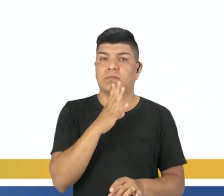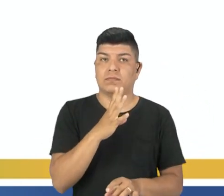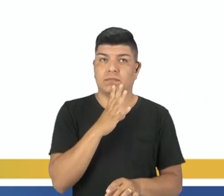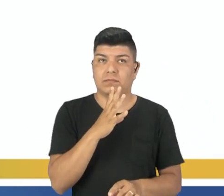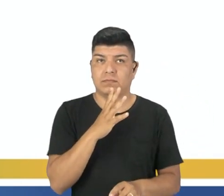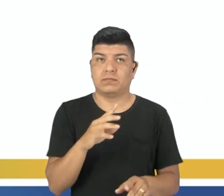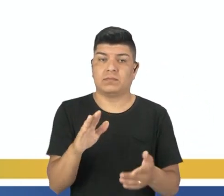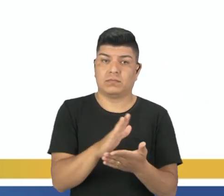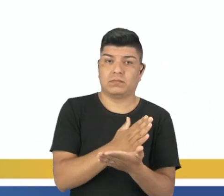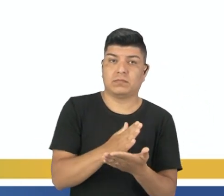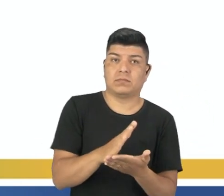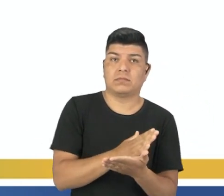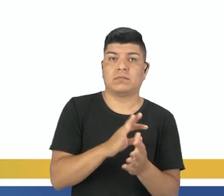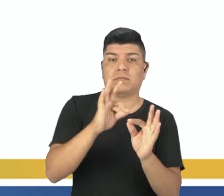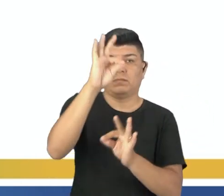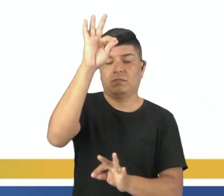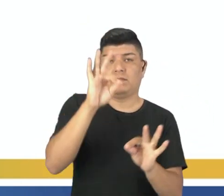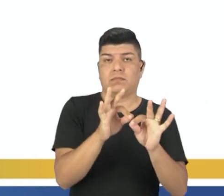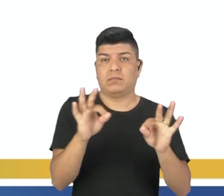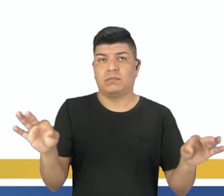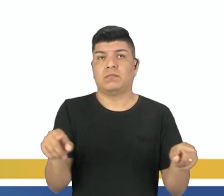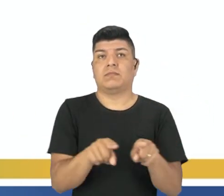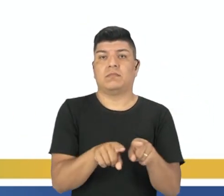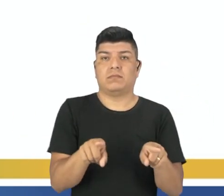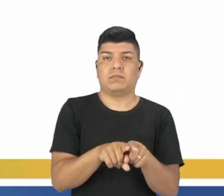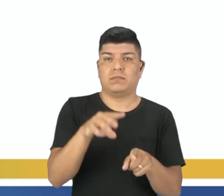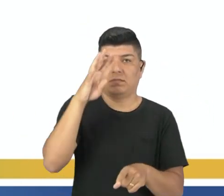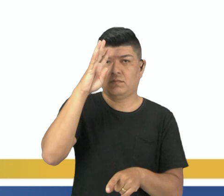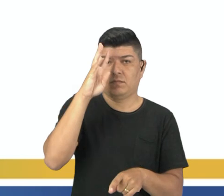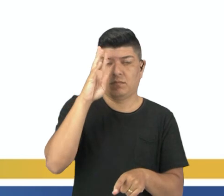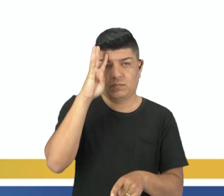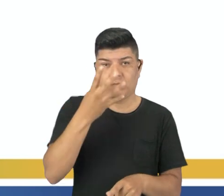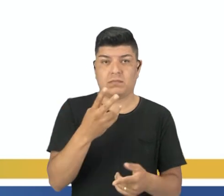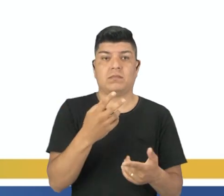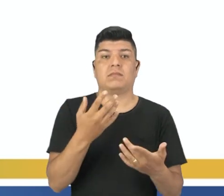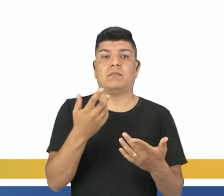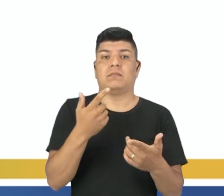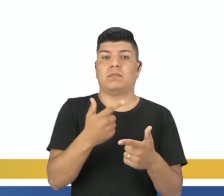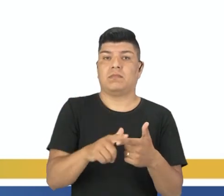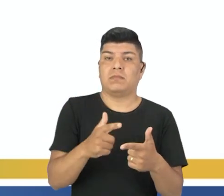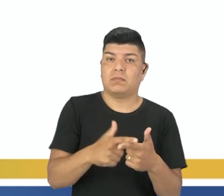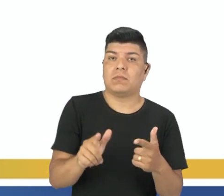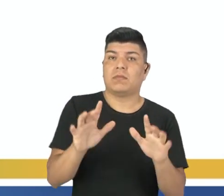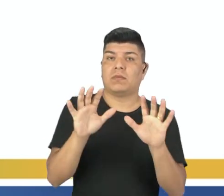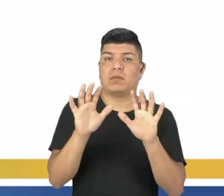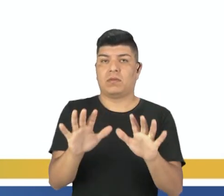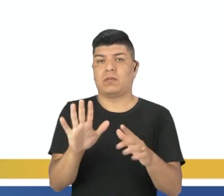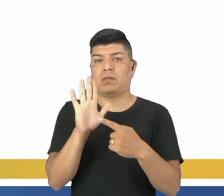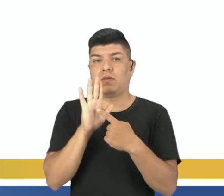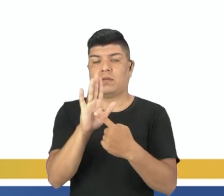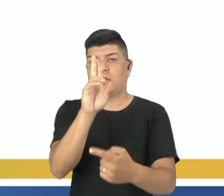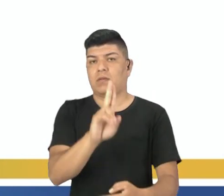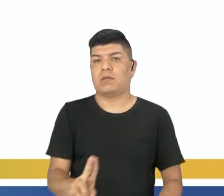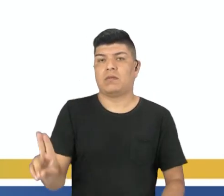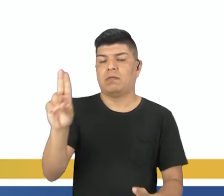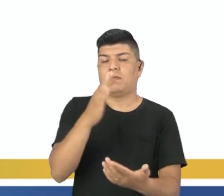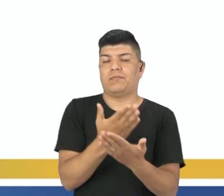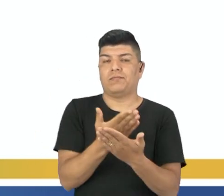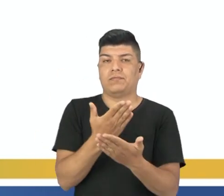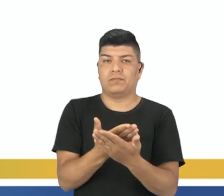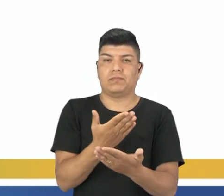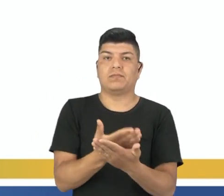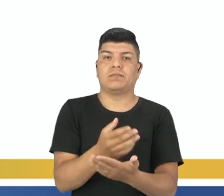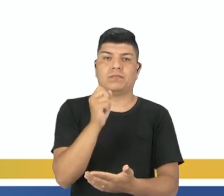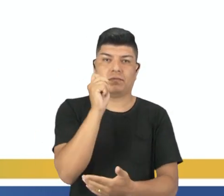conhecidas né também algumas de suas medidas então também resolvemos aí problemas em que podemos aplicar essas fórmulas estudadas